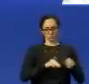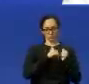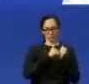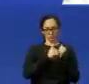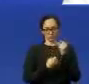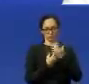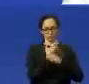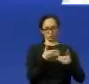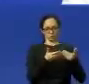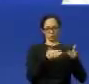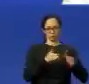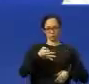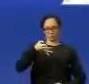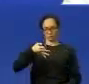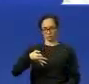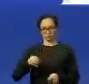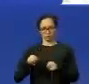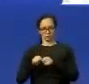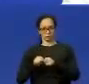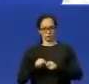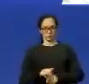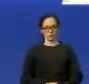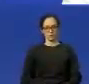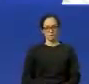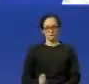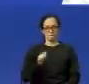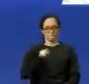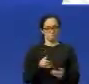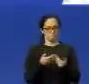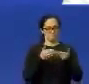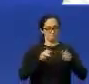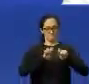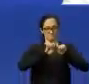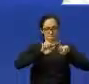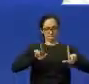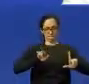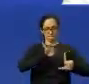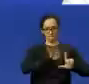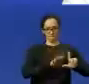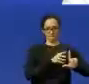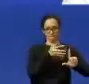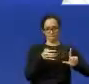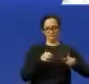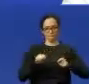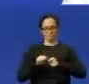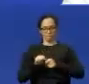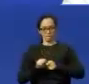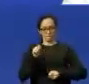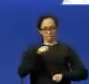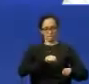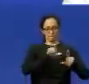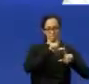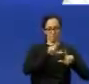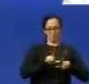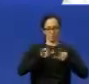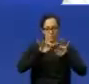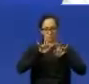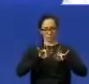a ser definido. E ali ele traz um quadro entre as relações de letras e dígitos,